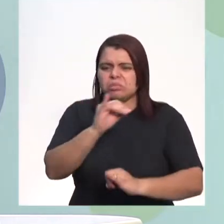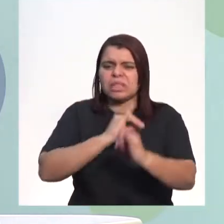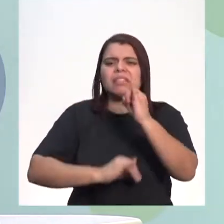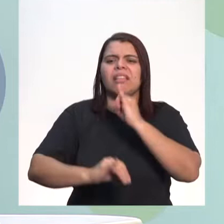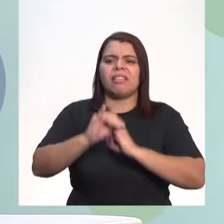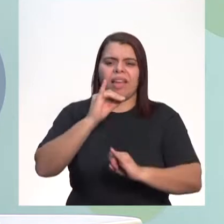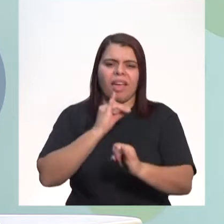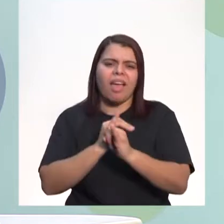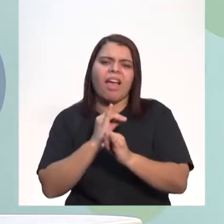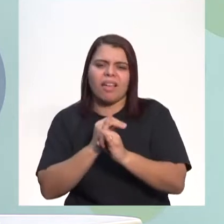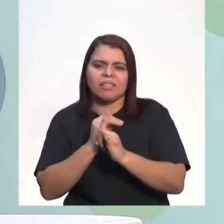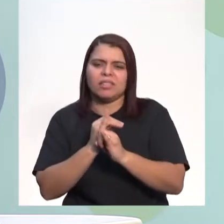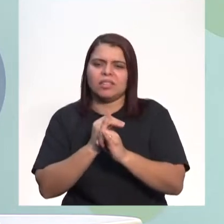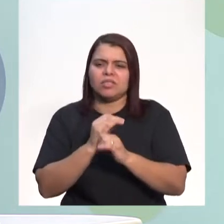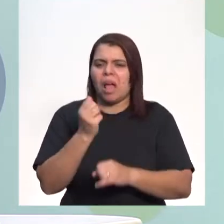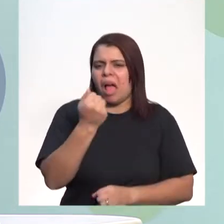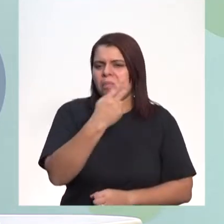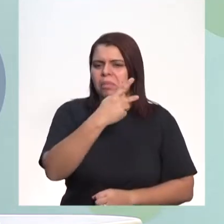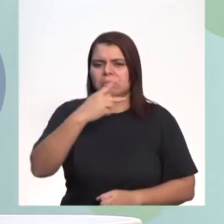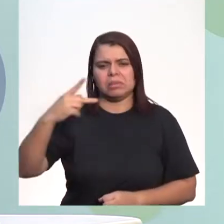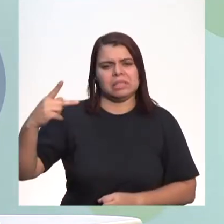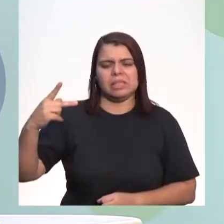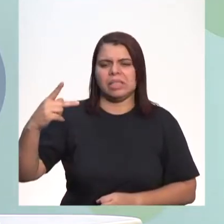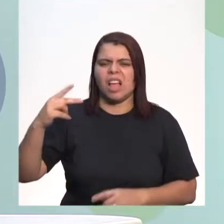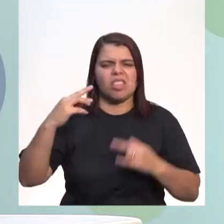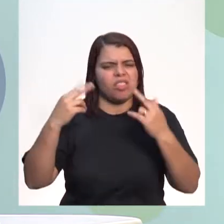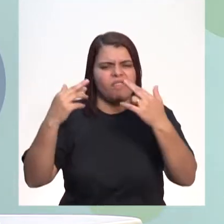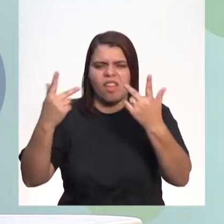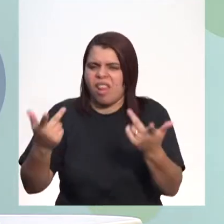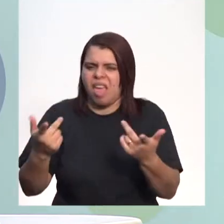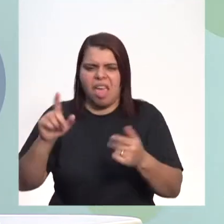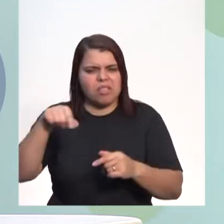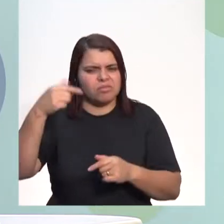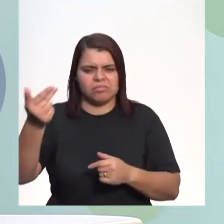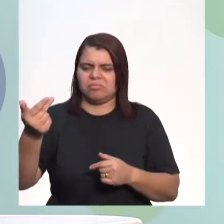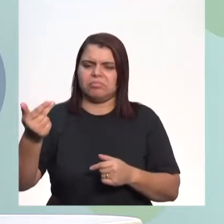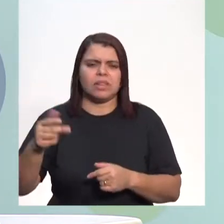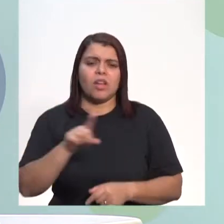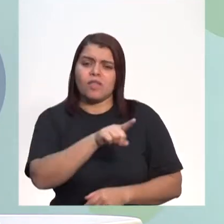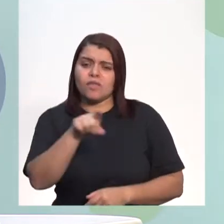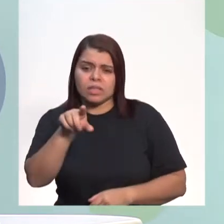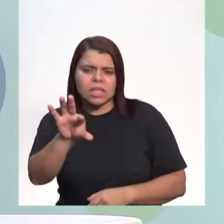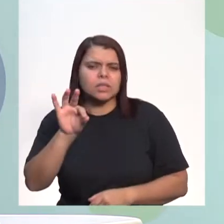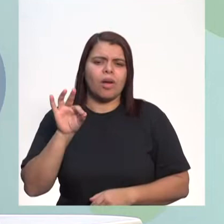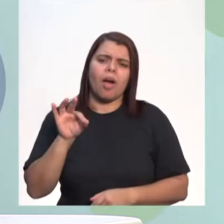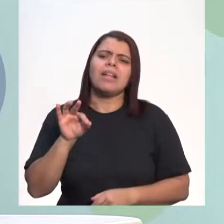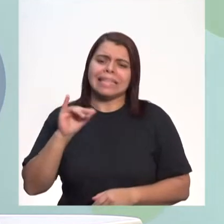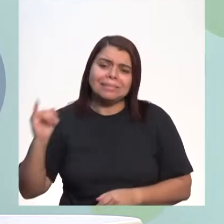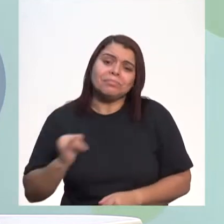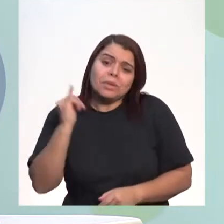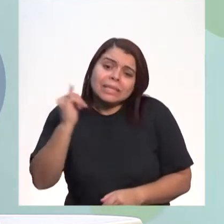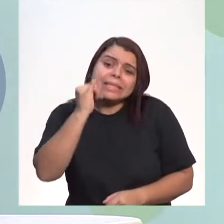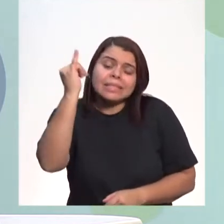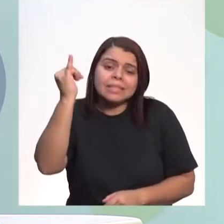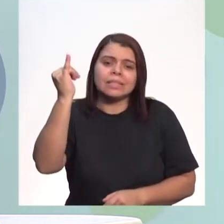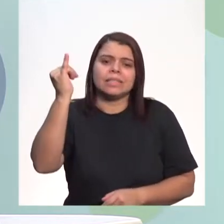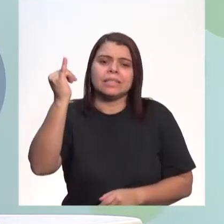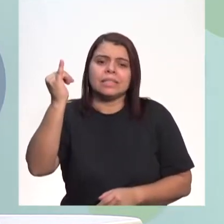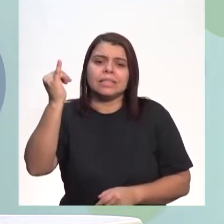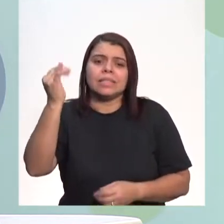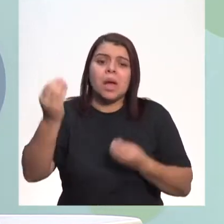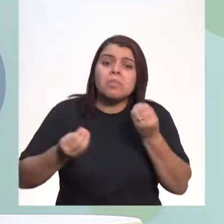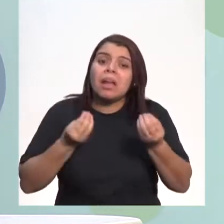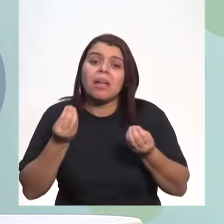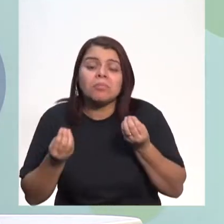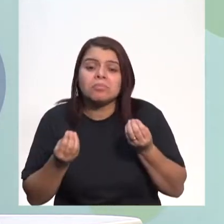agora, Teams, outras ferramentas, isso tudo é muito importante para que essa transposição